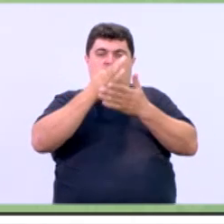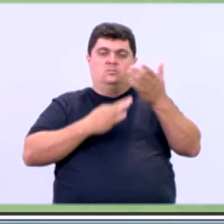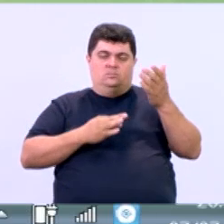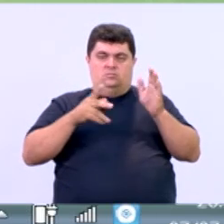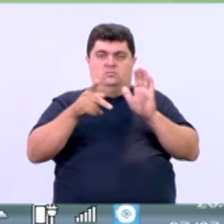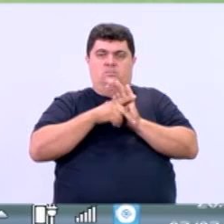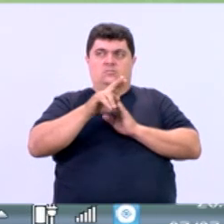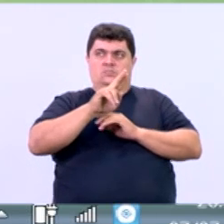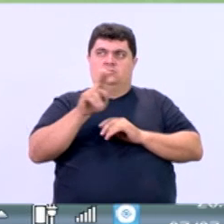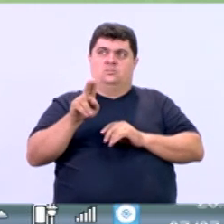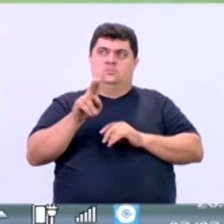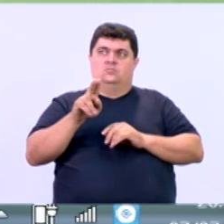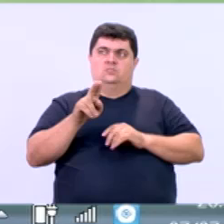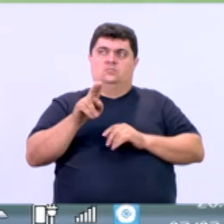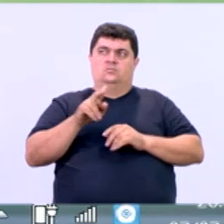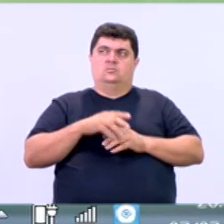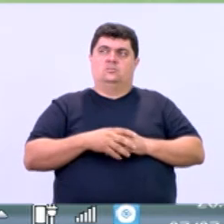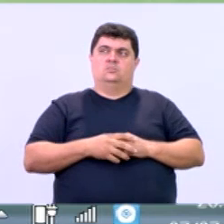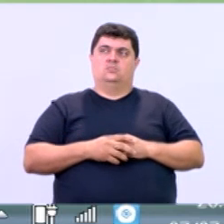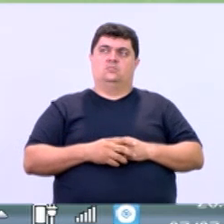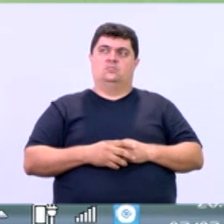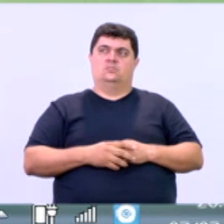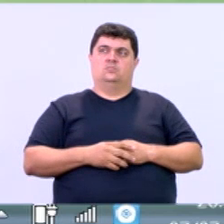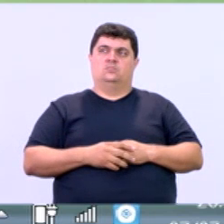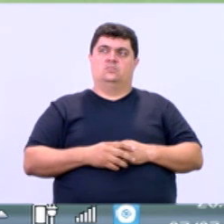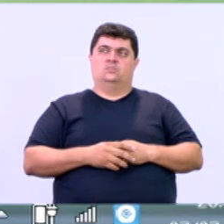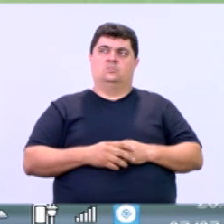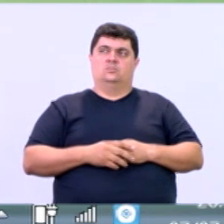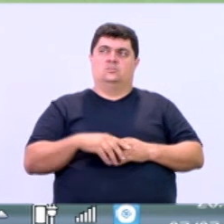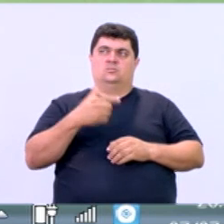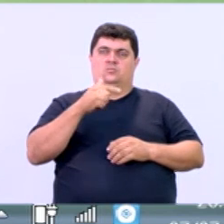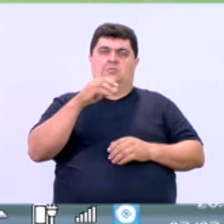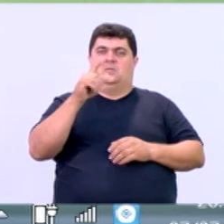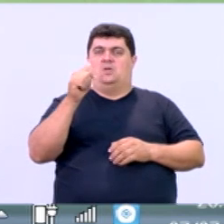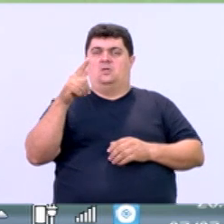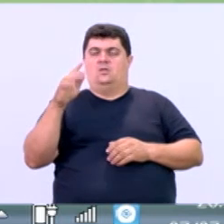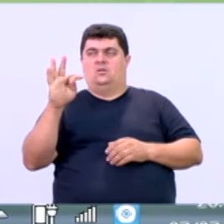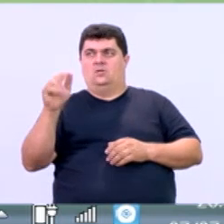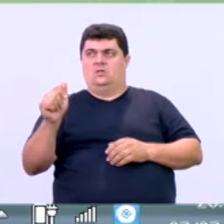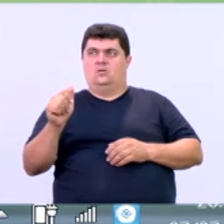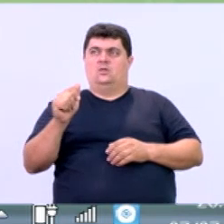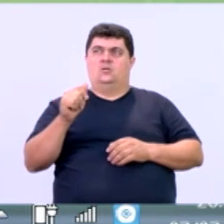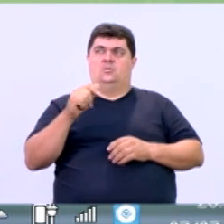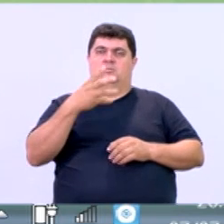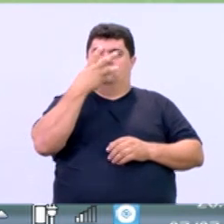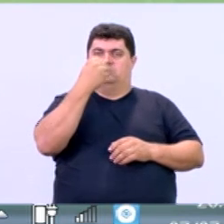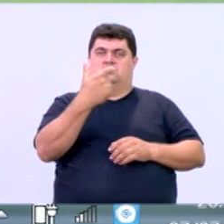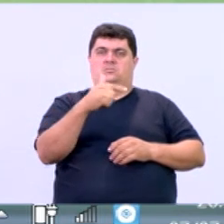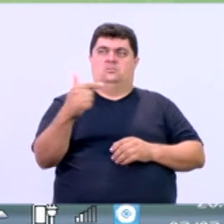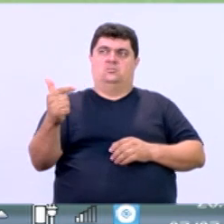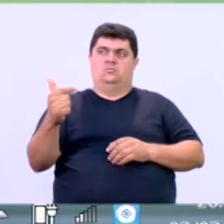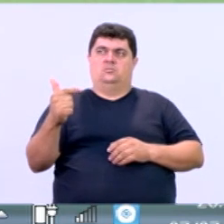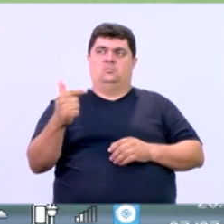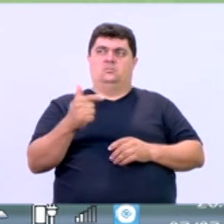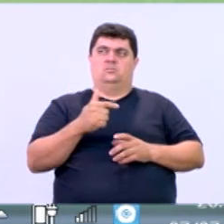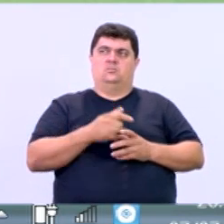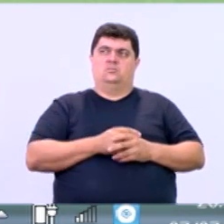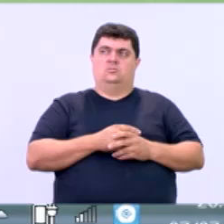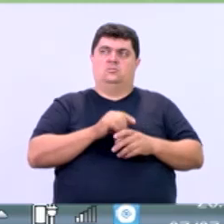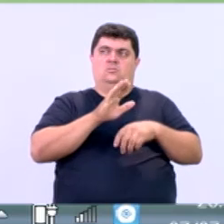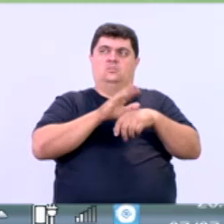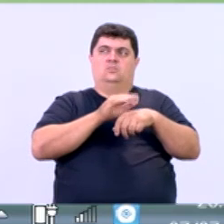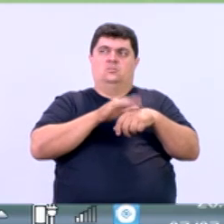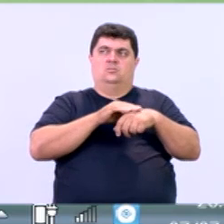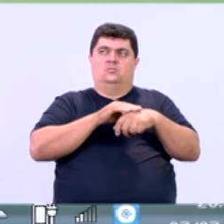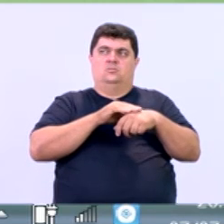nome. Então, seria essa a alternativa correta. Não tem um campo data, não exibe a imagem, né, terra, ou chama uma